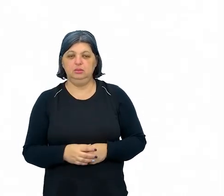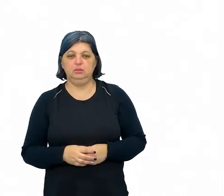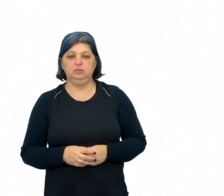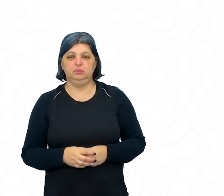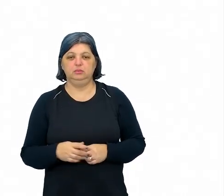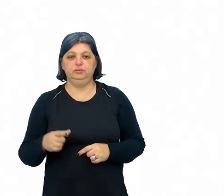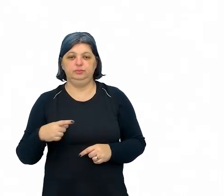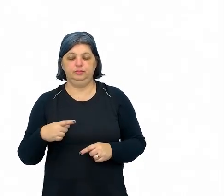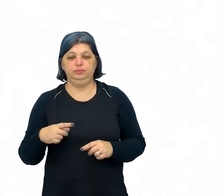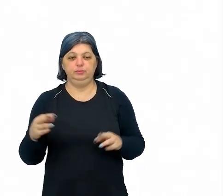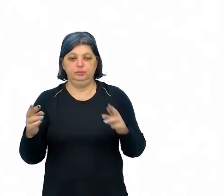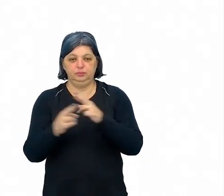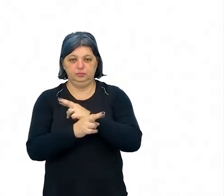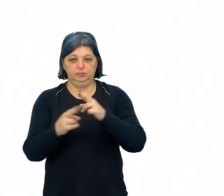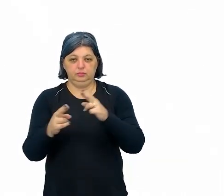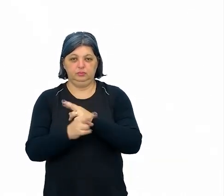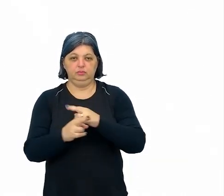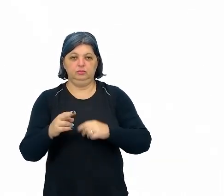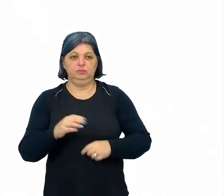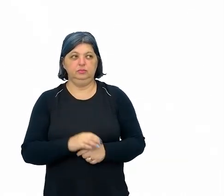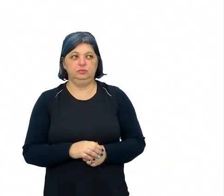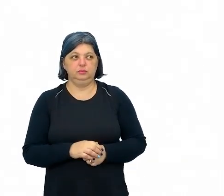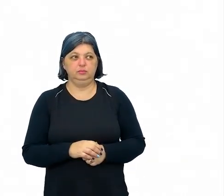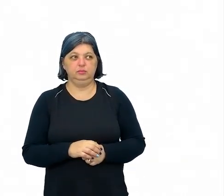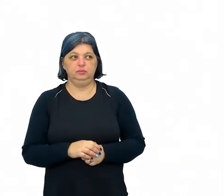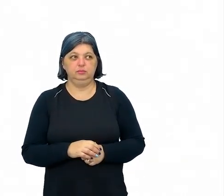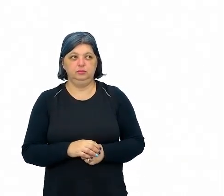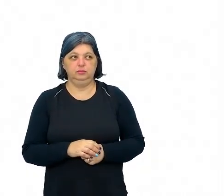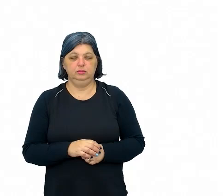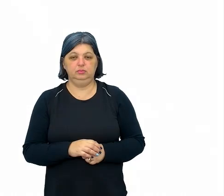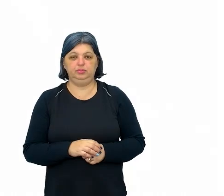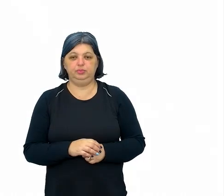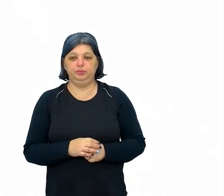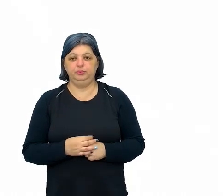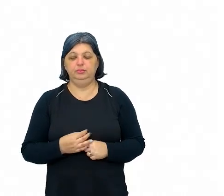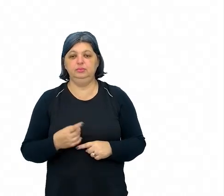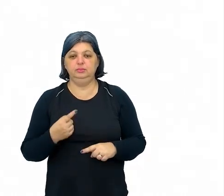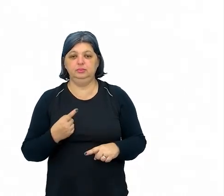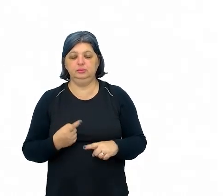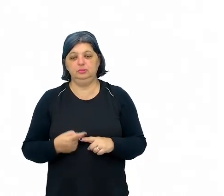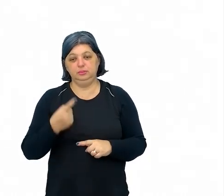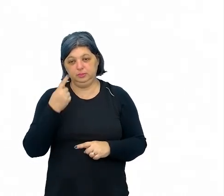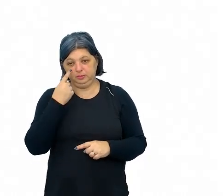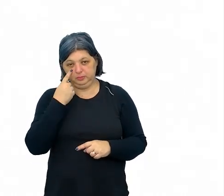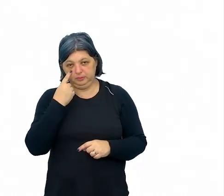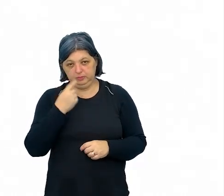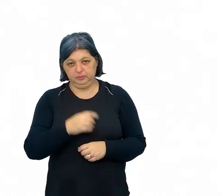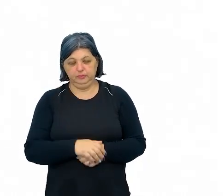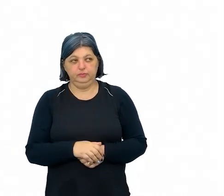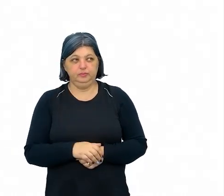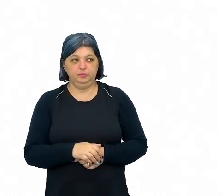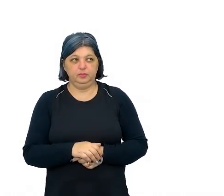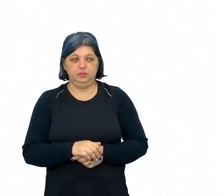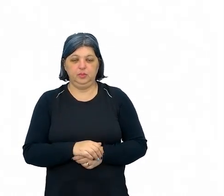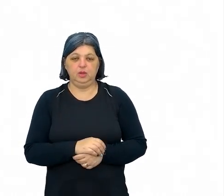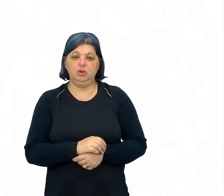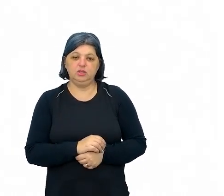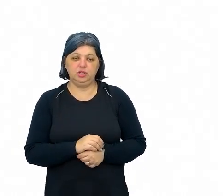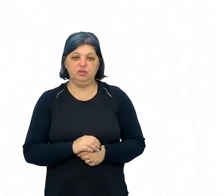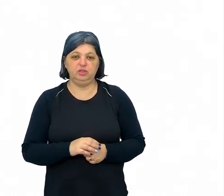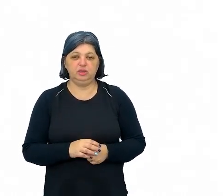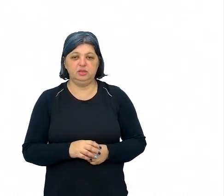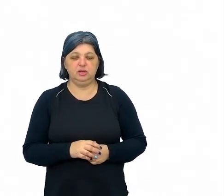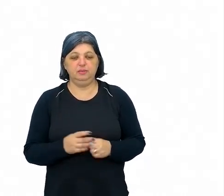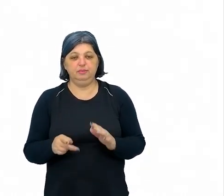aqui em relação ao que vinha a ser incógnita, ao que vinha a ser variável, né? O quanto era importante os estudantes terem